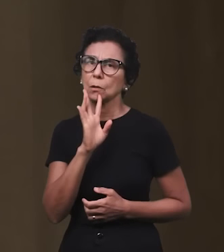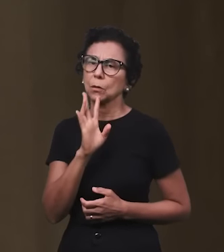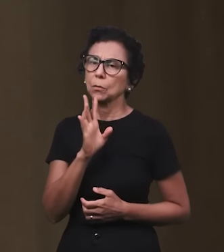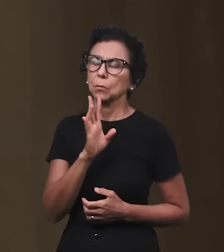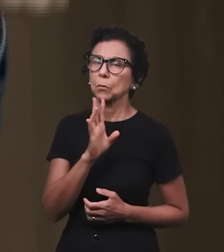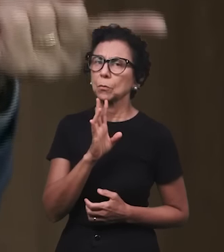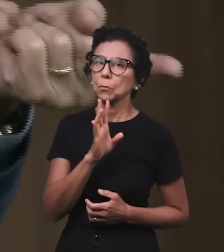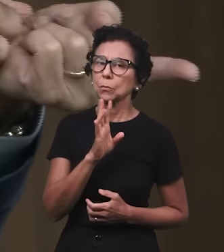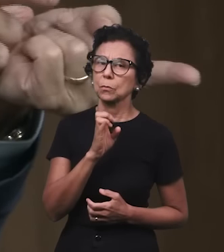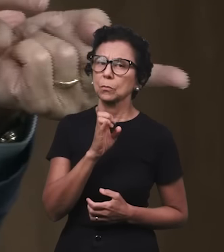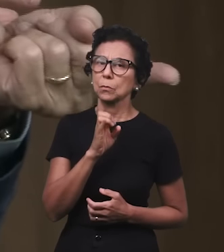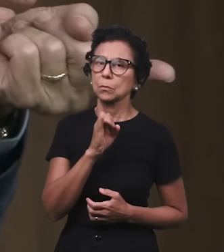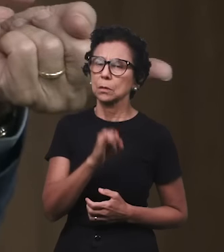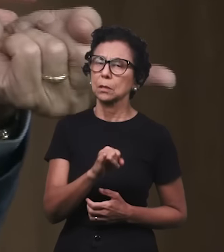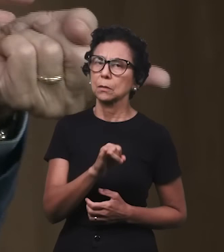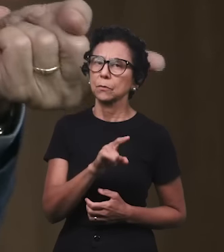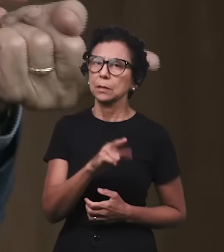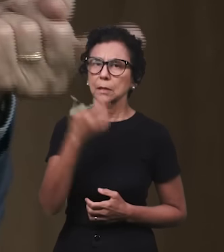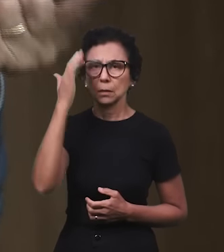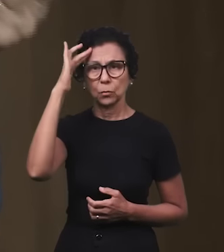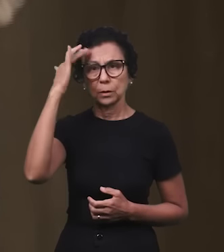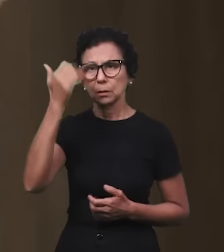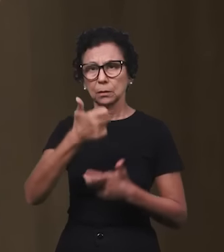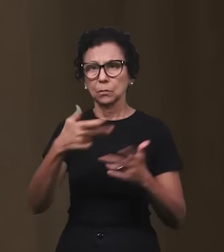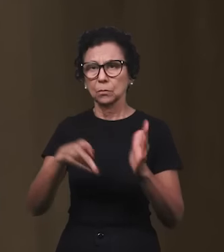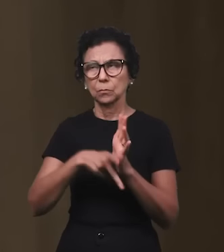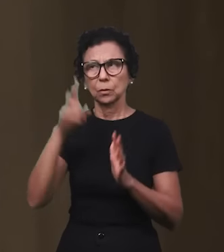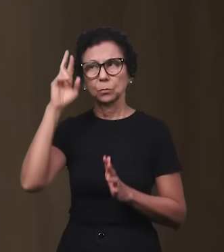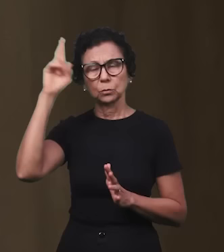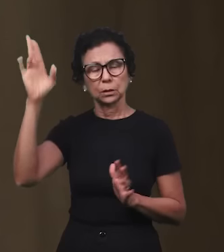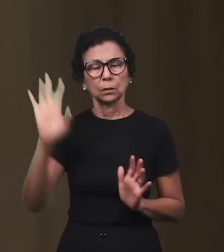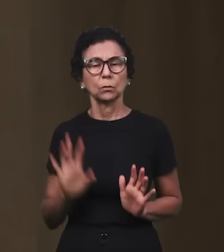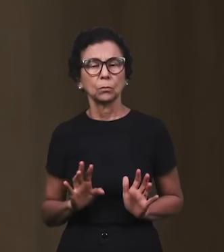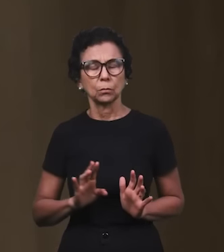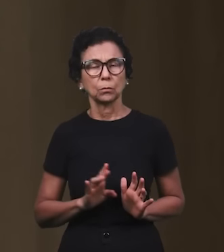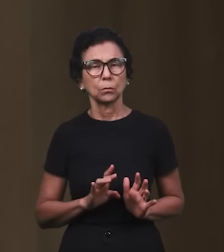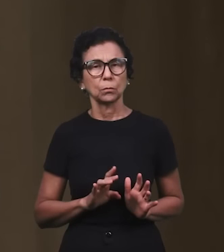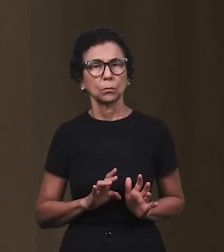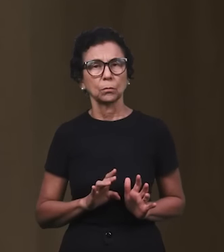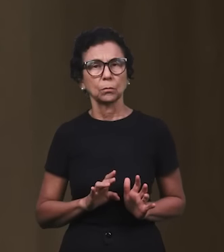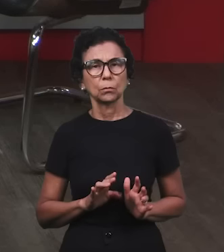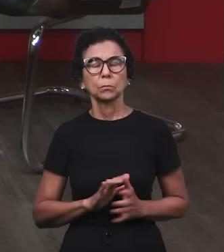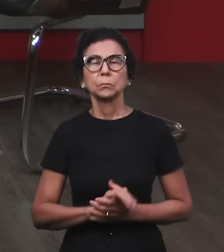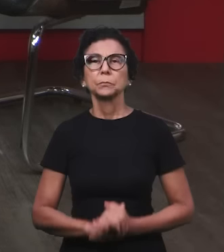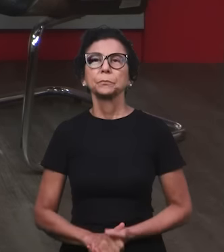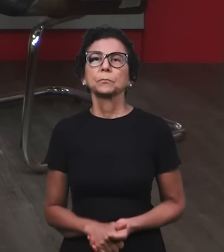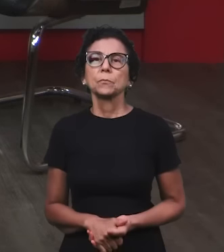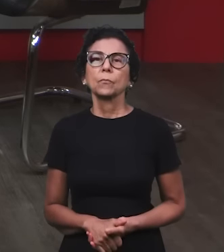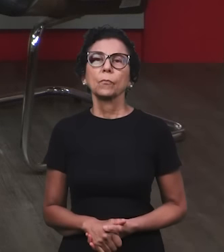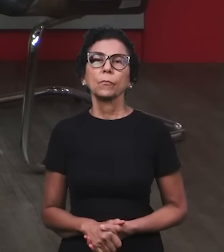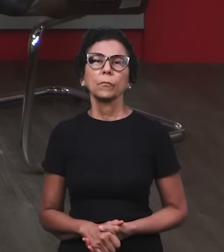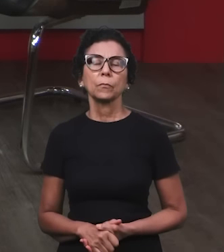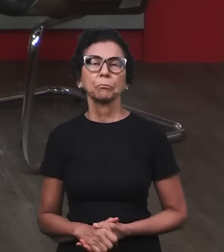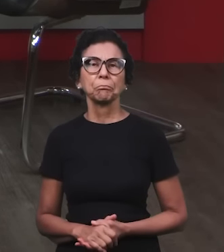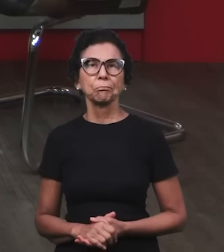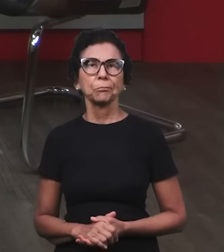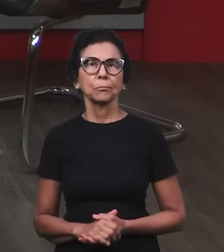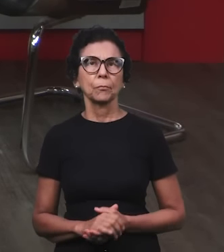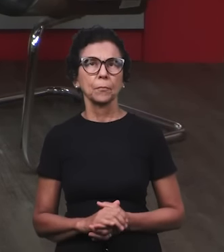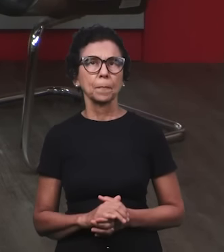de você não discernir o que era do Senhor daquilo que não era do Senhor. Você falou, Alexandre, que